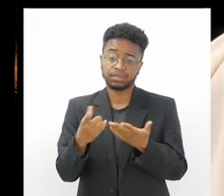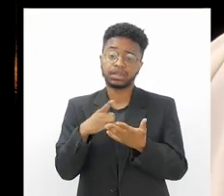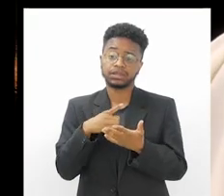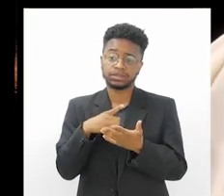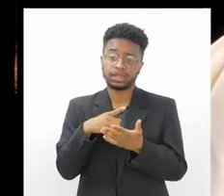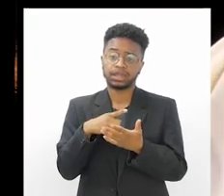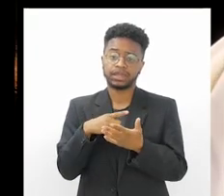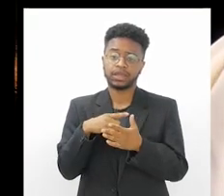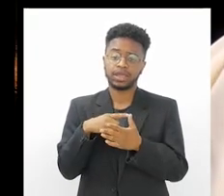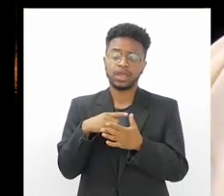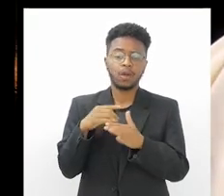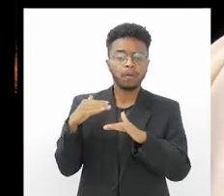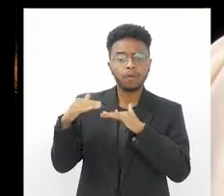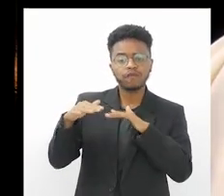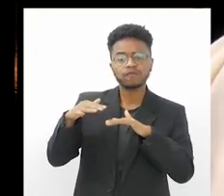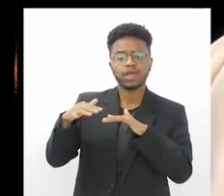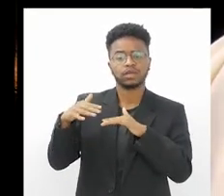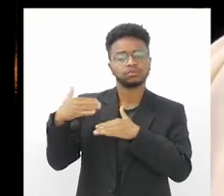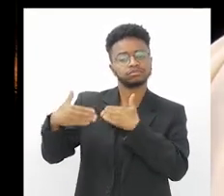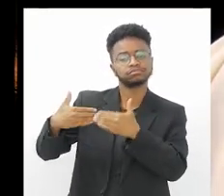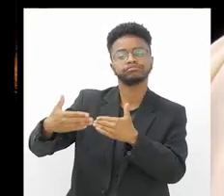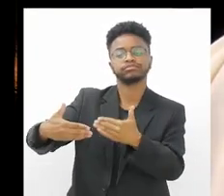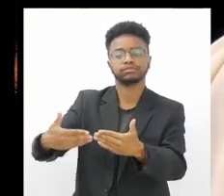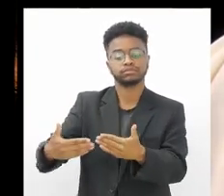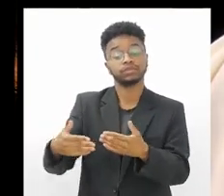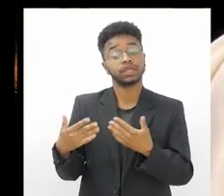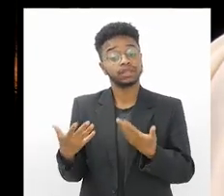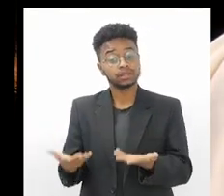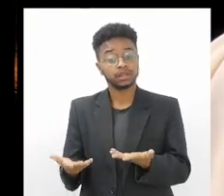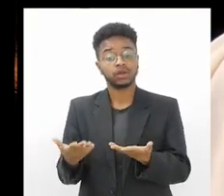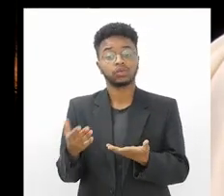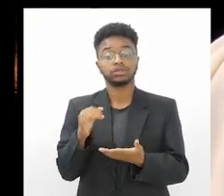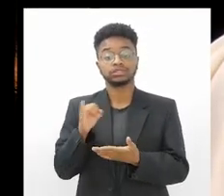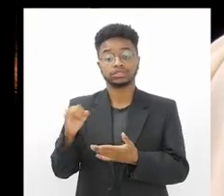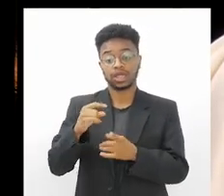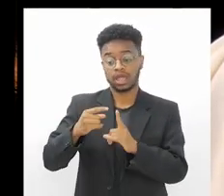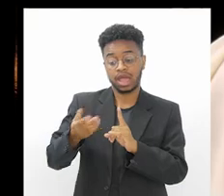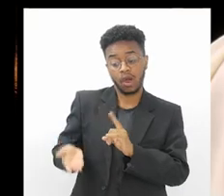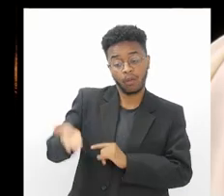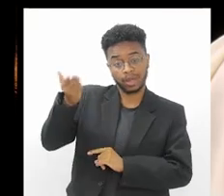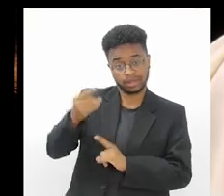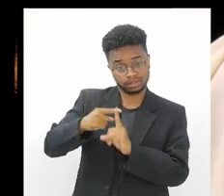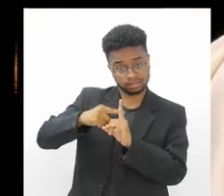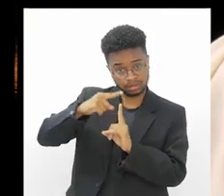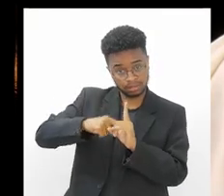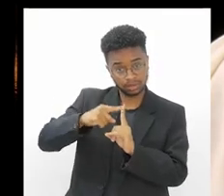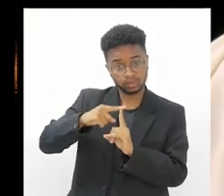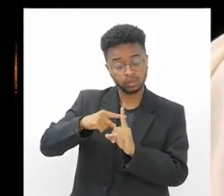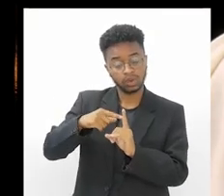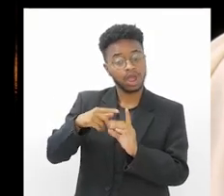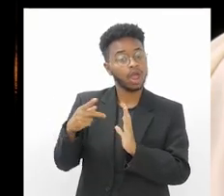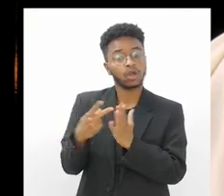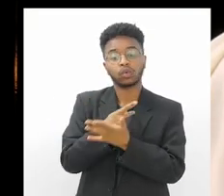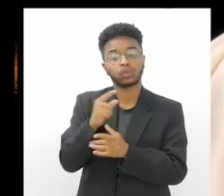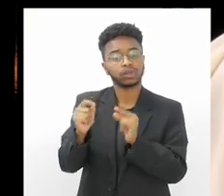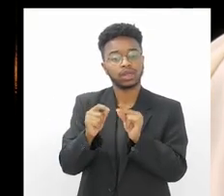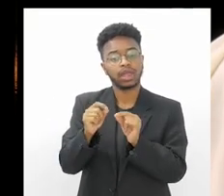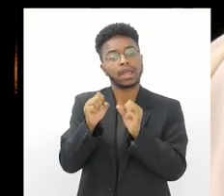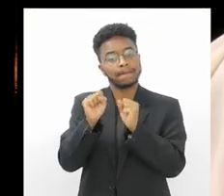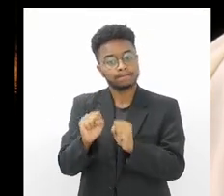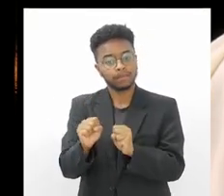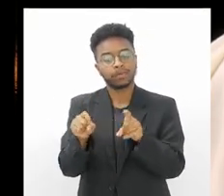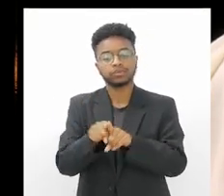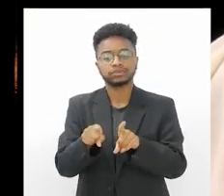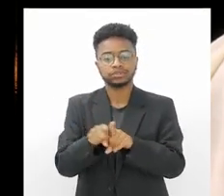todo um movimento, tem toda uma dinâmica. Então, quando a gente tem um aumento de temperatura, você